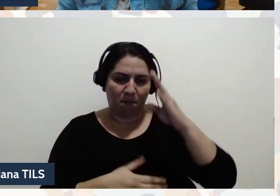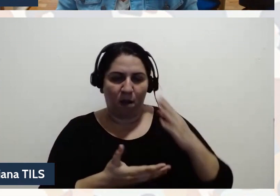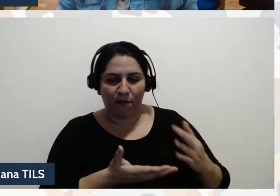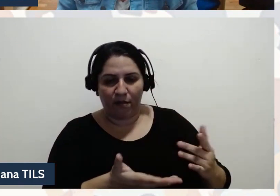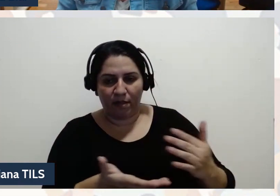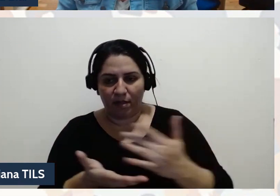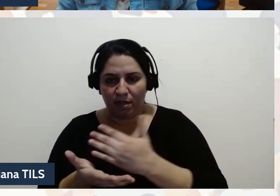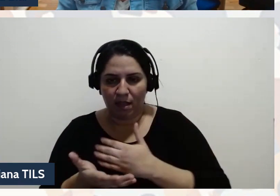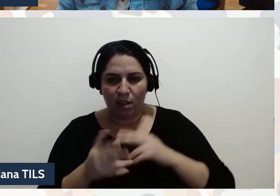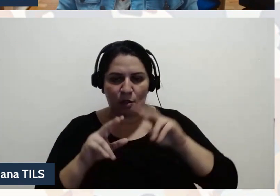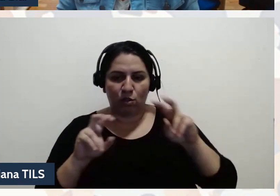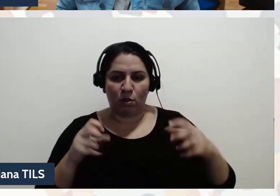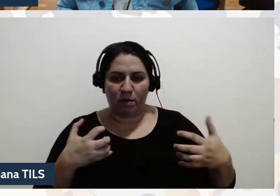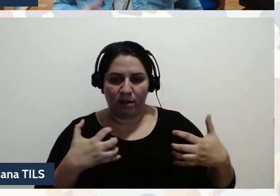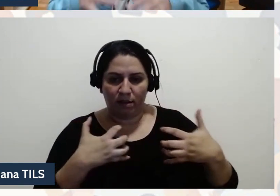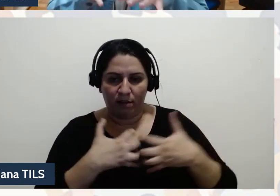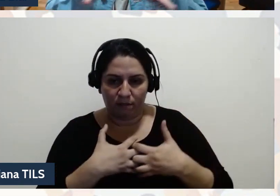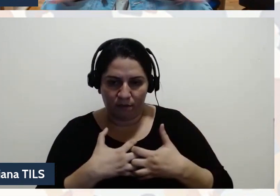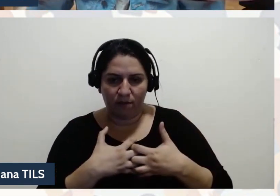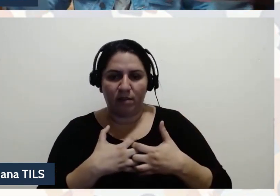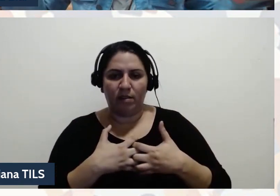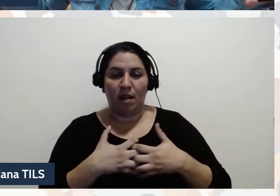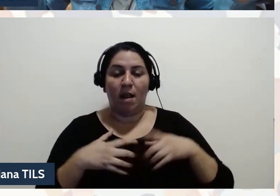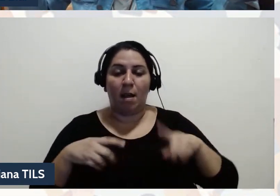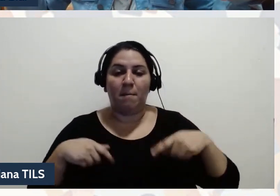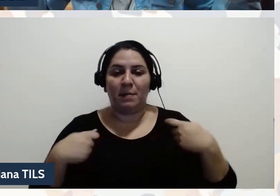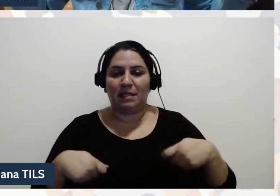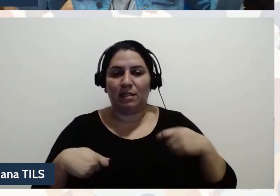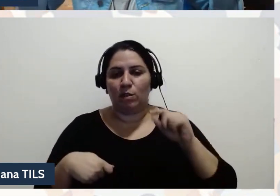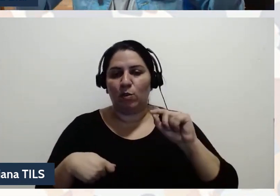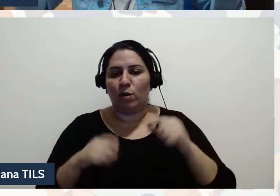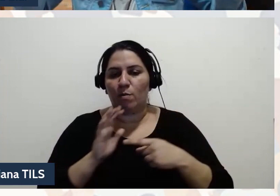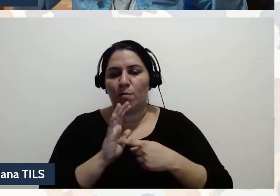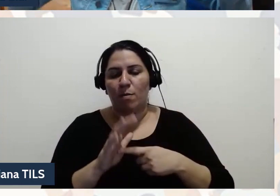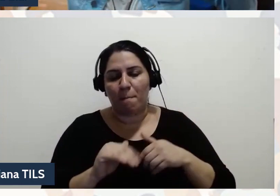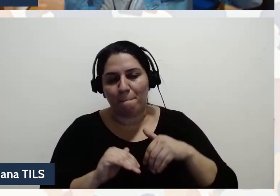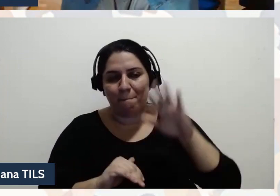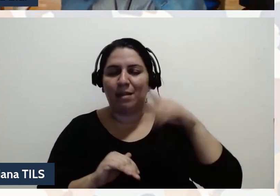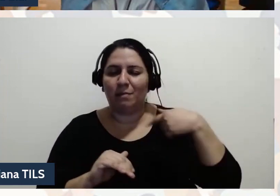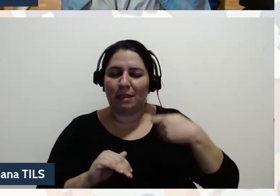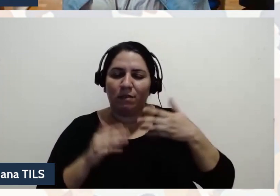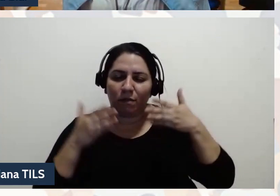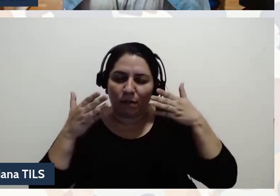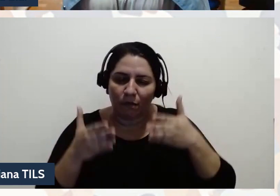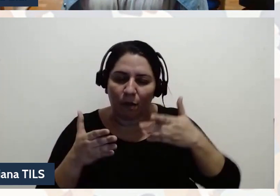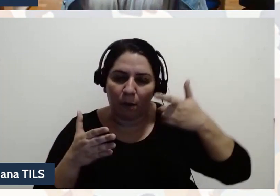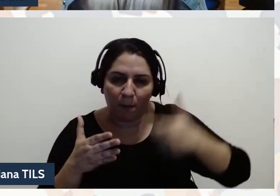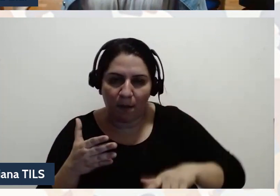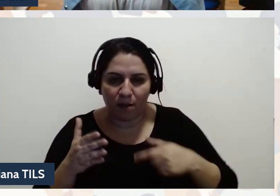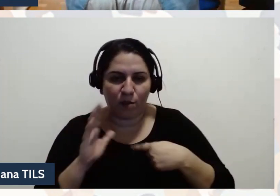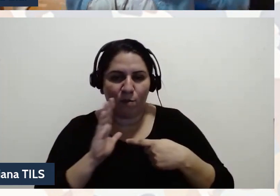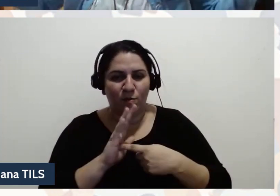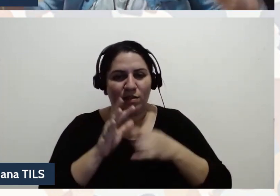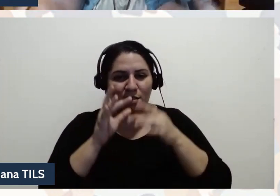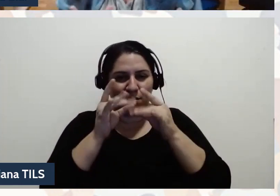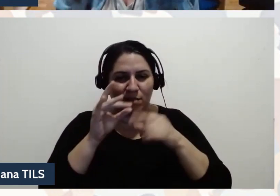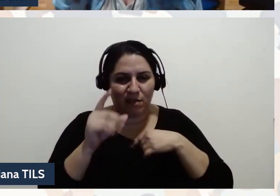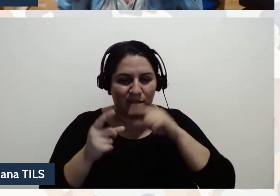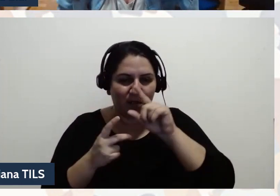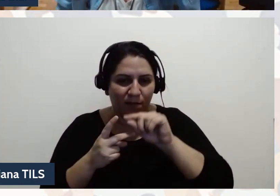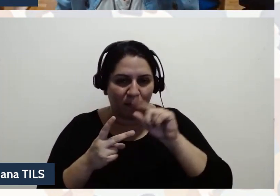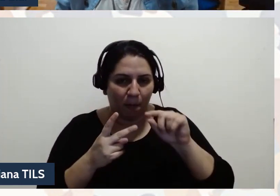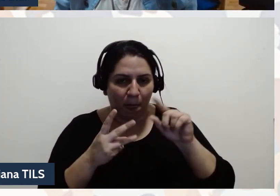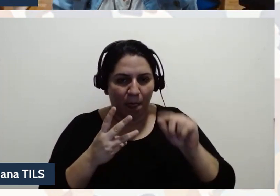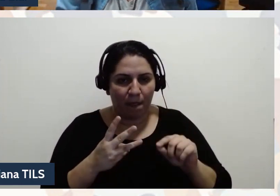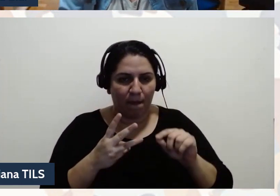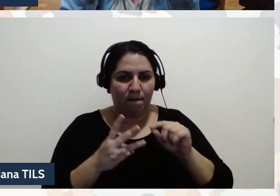da interseccionalidade, eu acho que eu preciso explorar mais. Né? Nesse que eu apresentei a vocês viram a pessoa mais